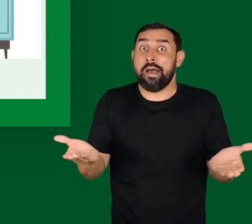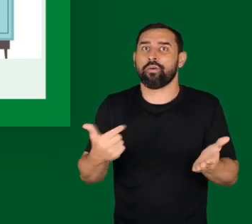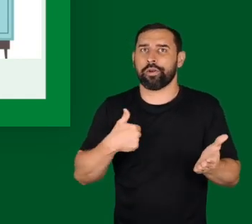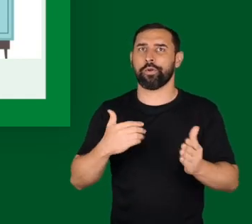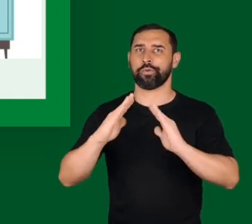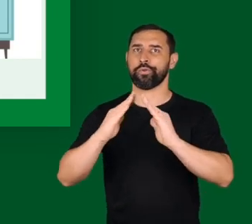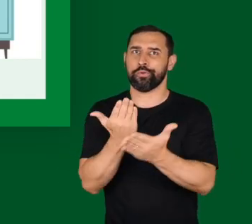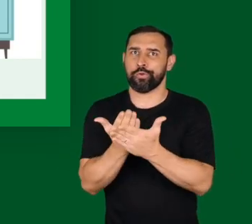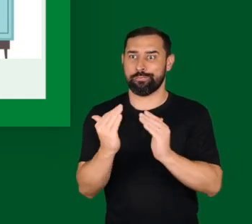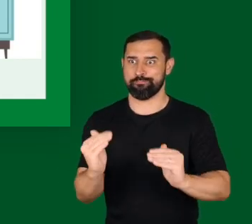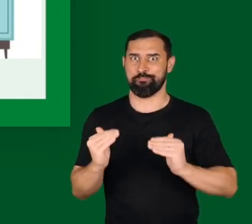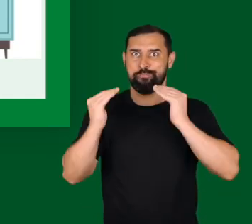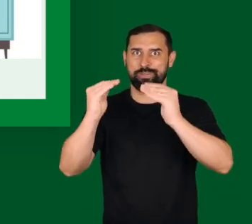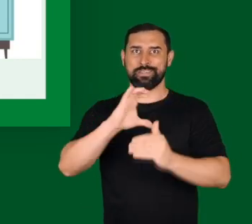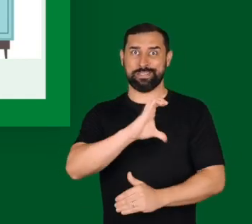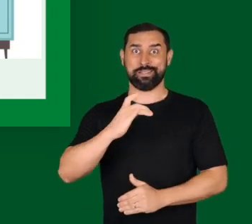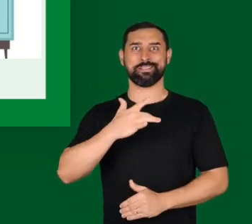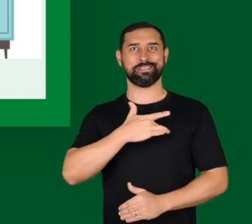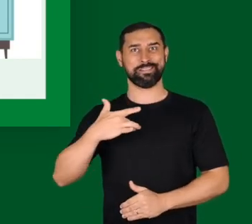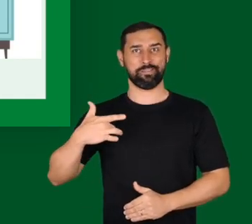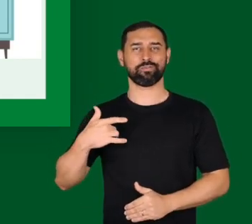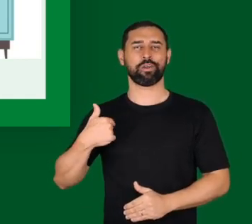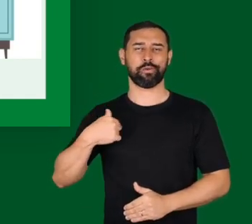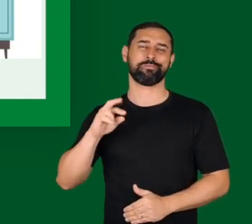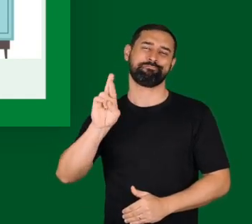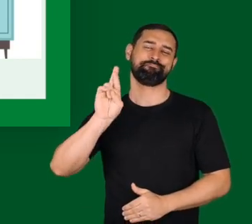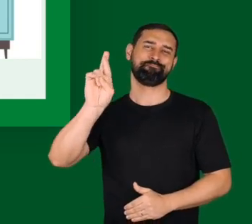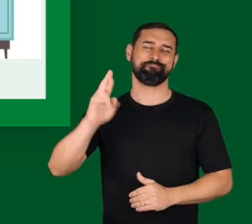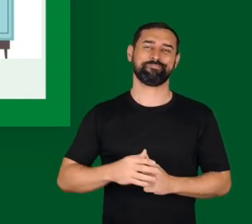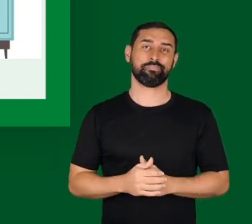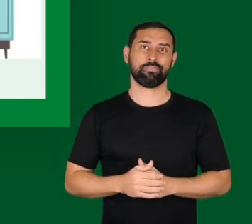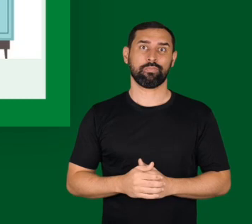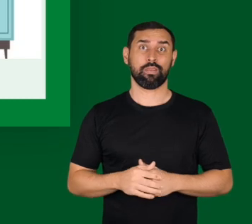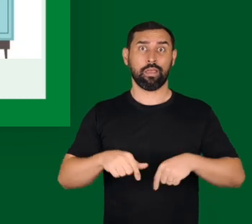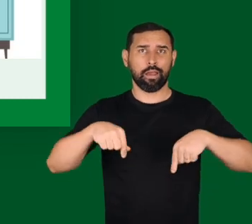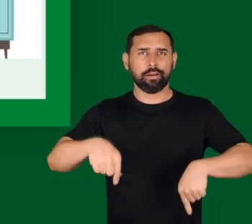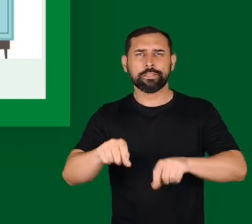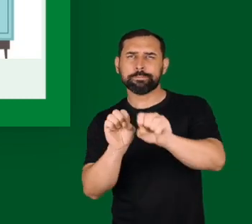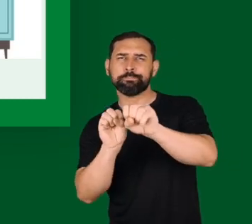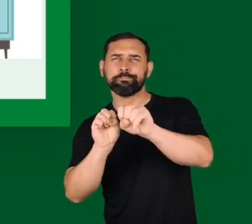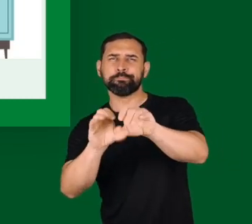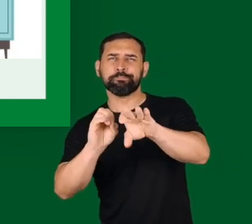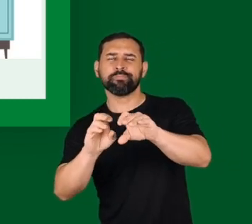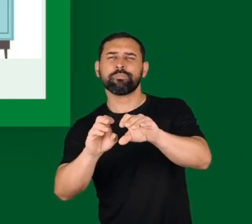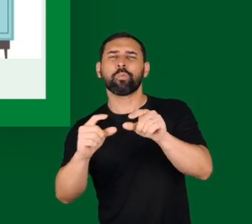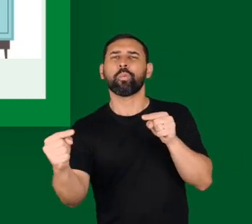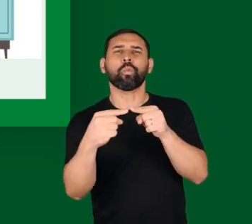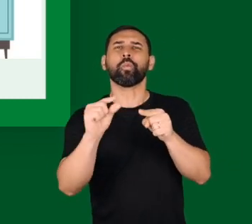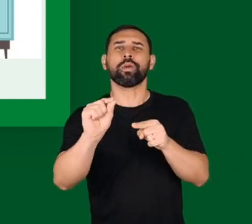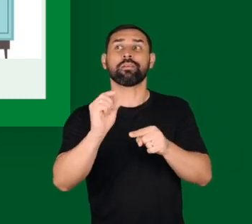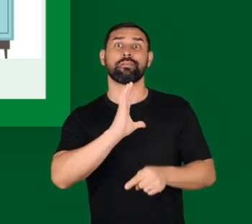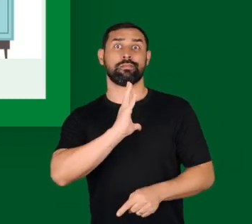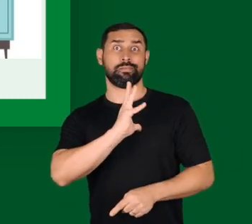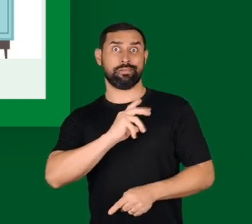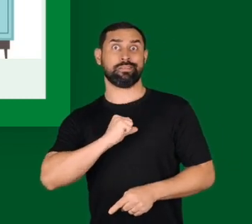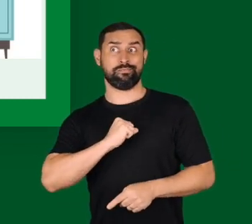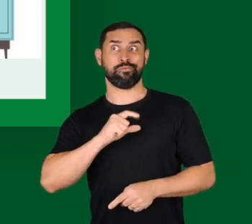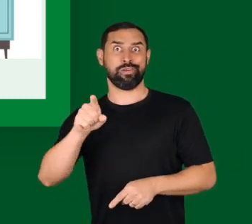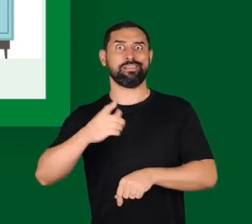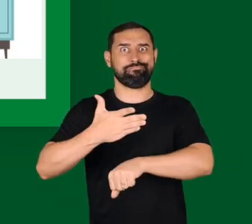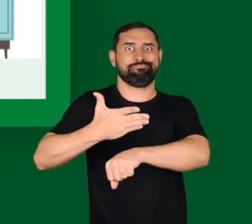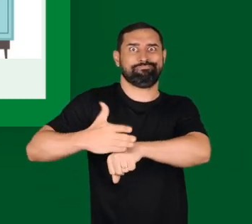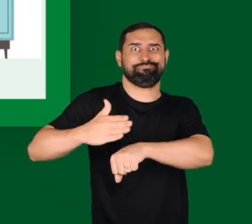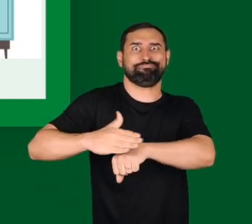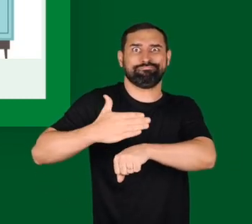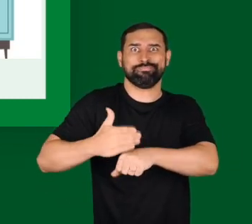da Saúde. Essa aqui é uma parte das videoaulas dos cursos preparatórios para o SAMU. Tá bom?